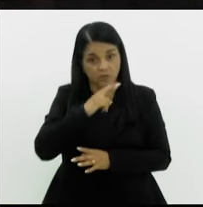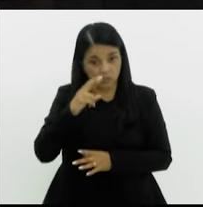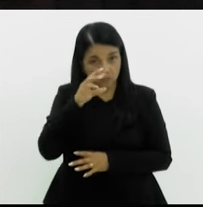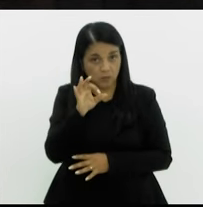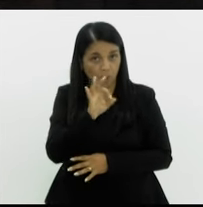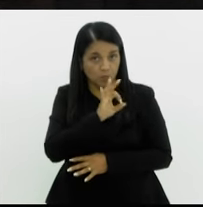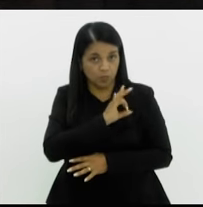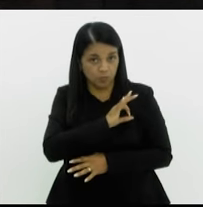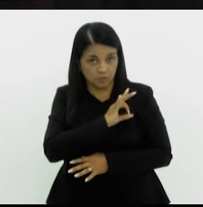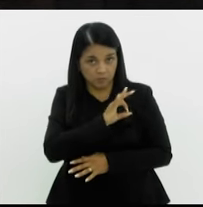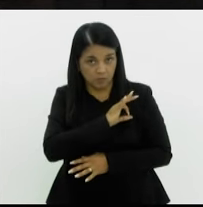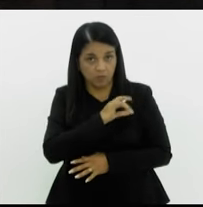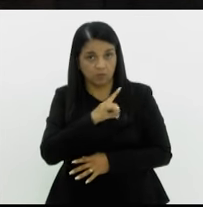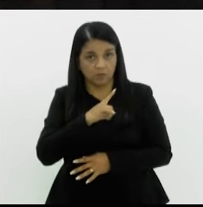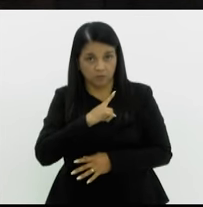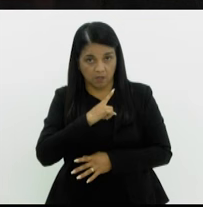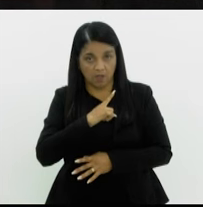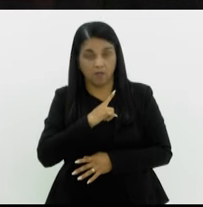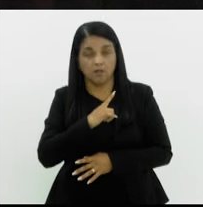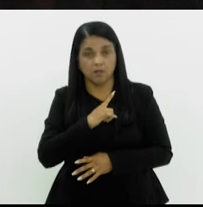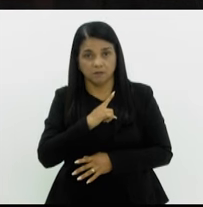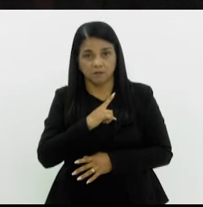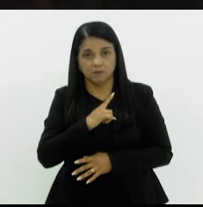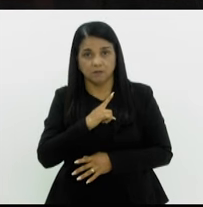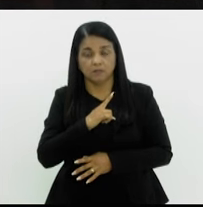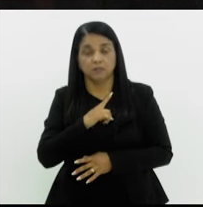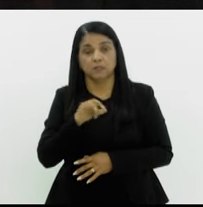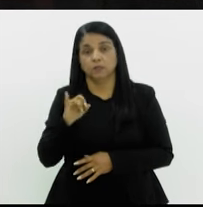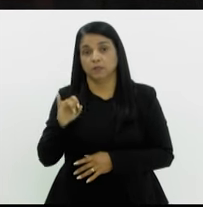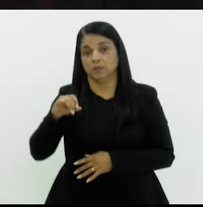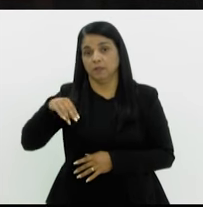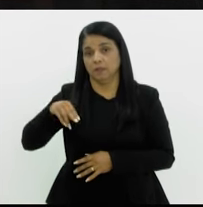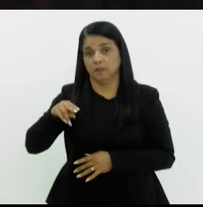policiais e do próprio INEA,